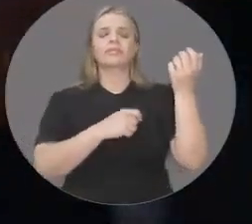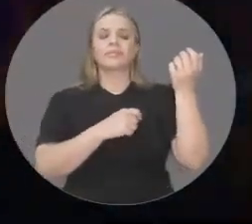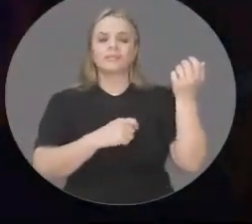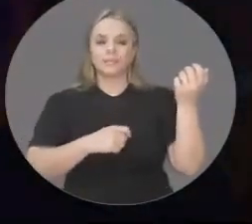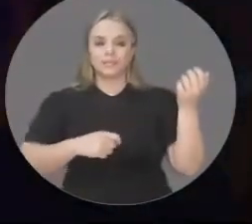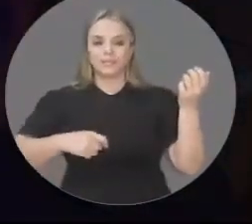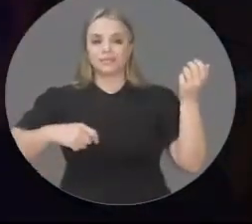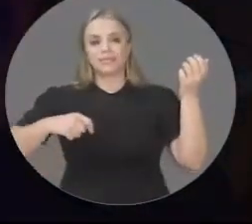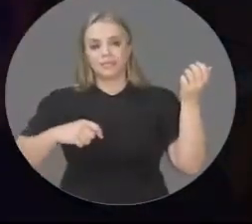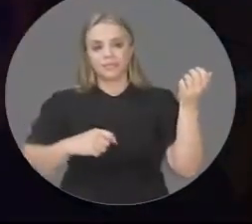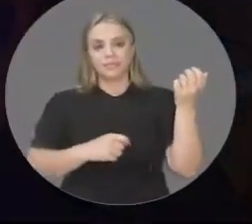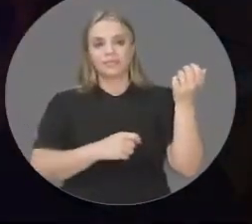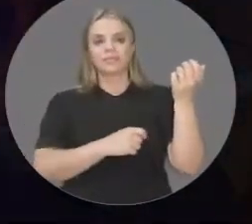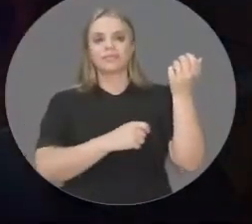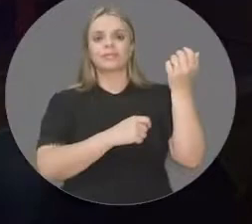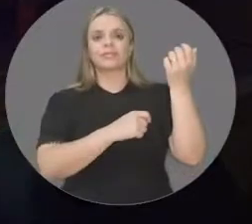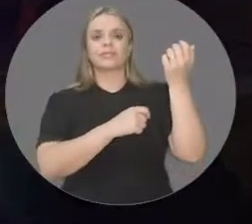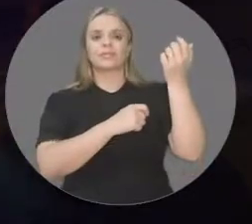mexidinho, fazer